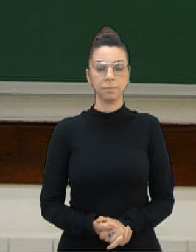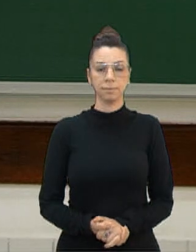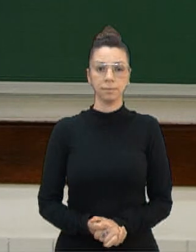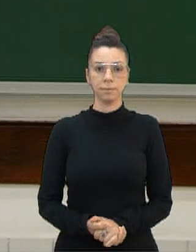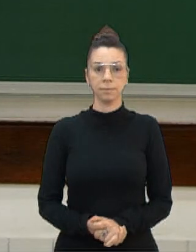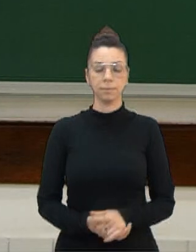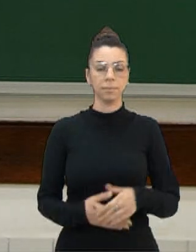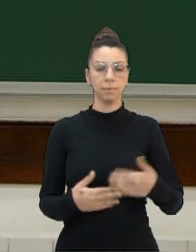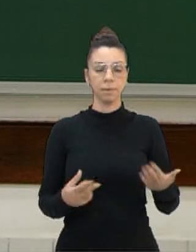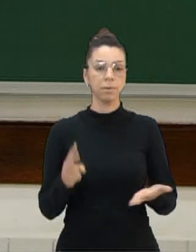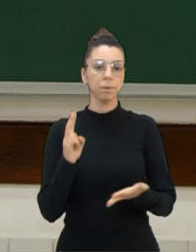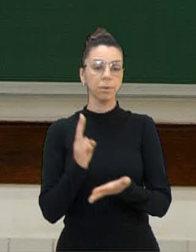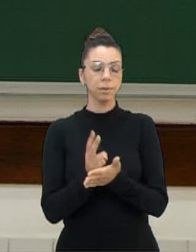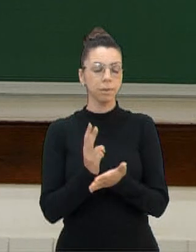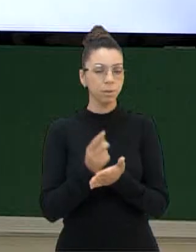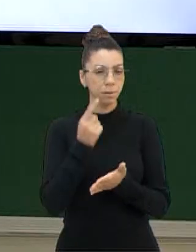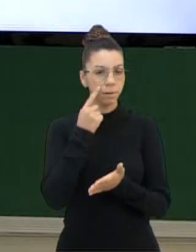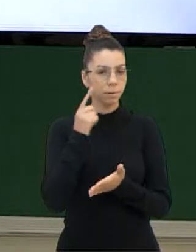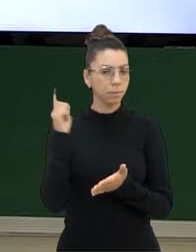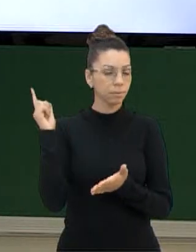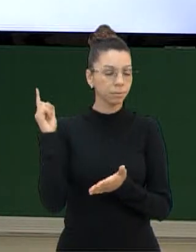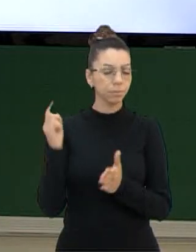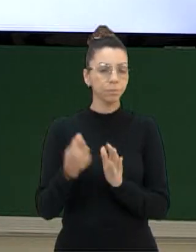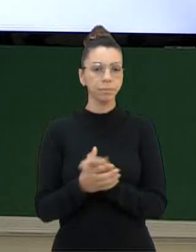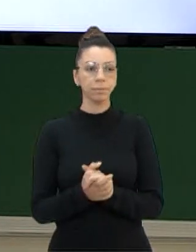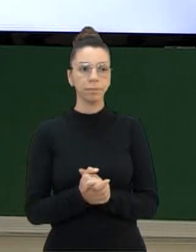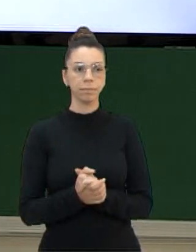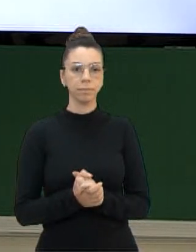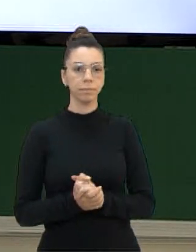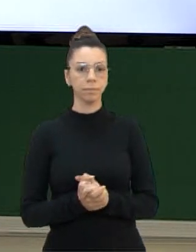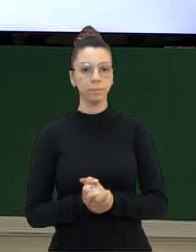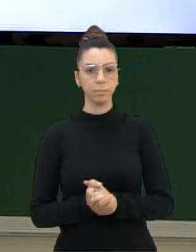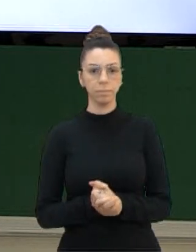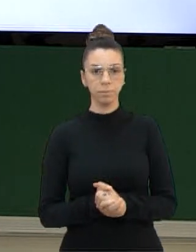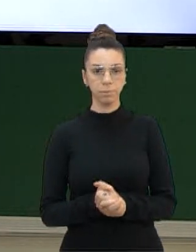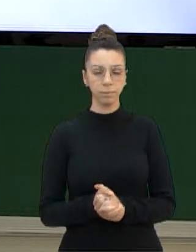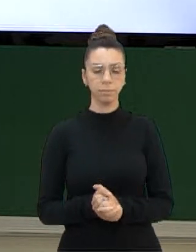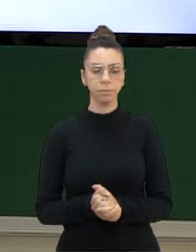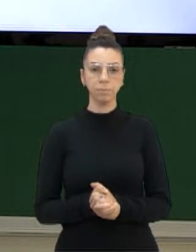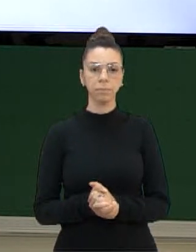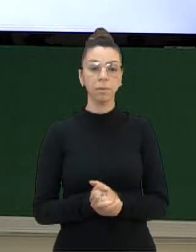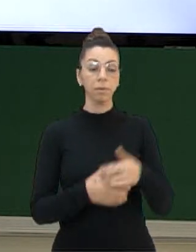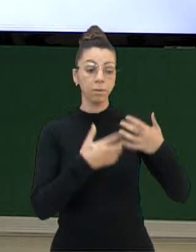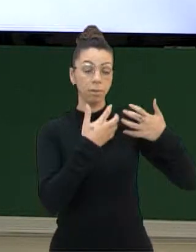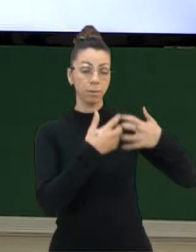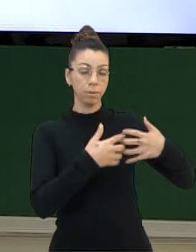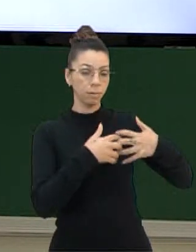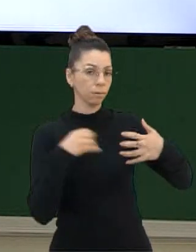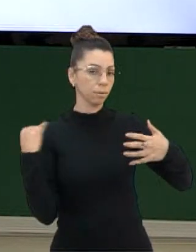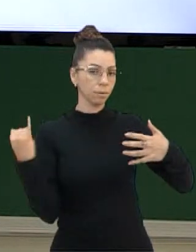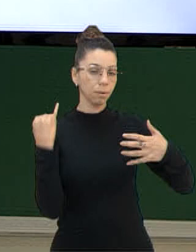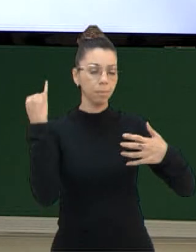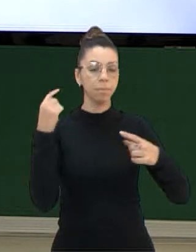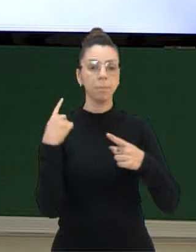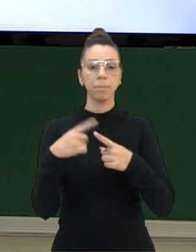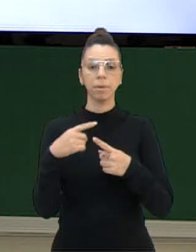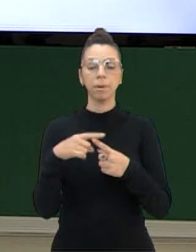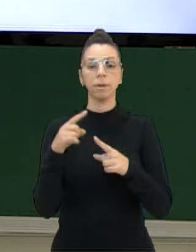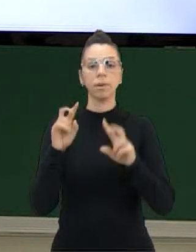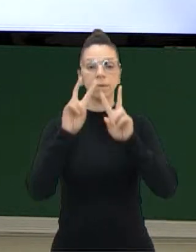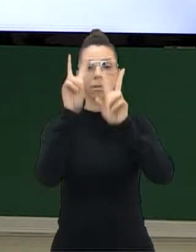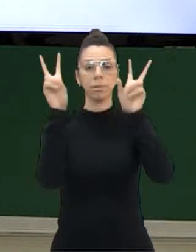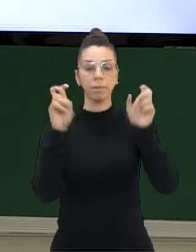Então, seguimos aqui. O que habéis pensado em casa? Que temos, então, esta reflexão importante. Porque um dos temas que vamos